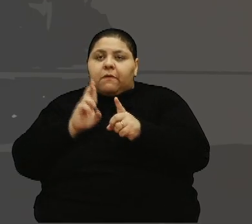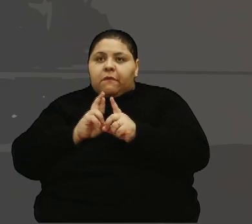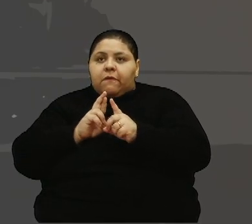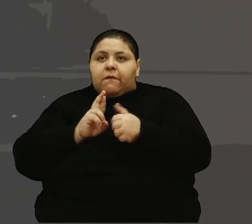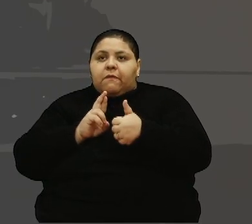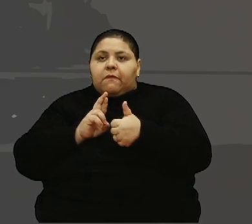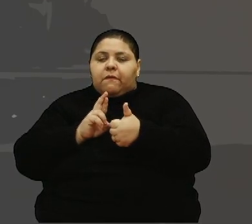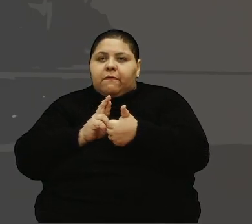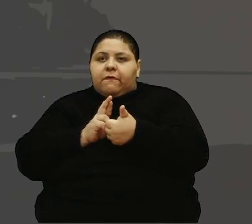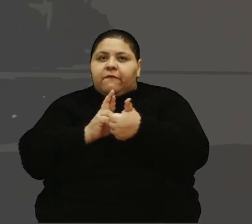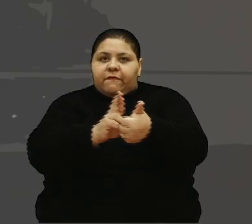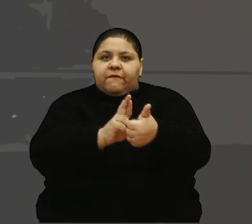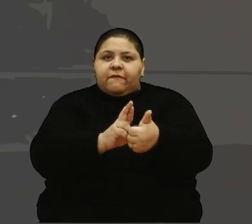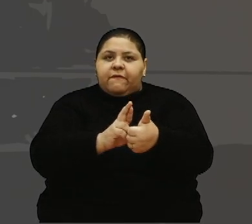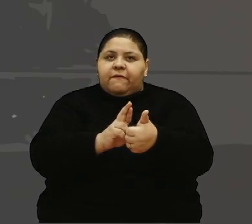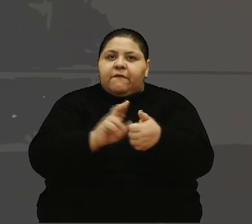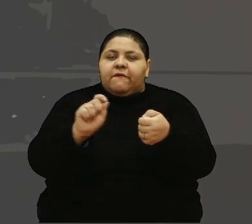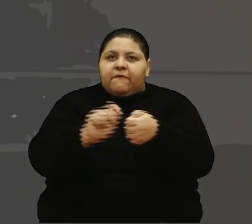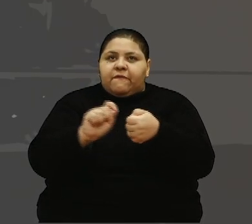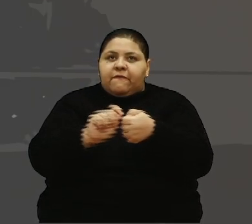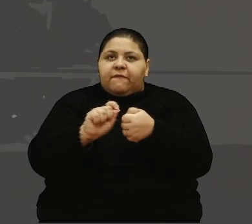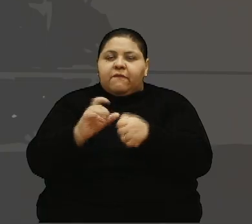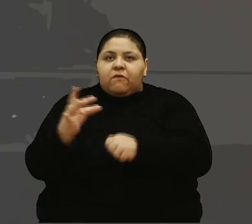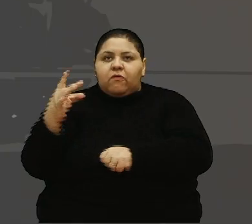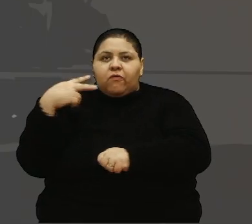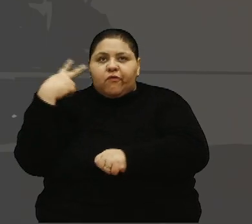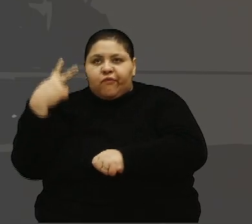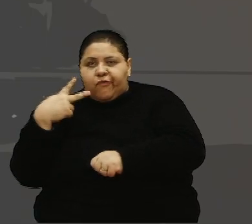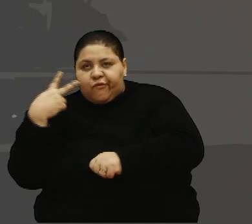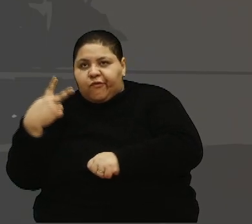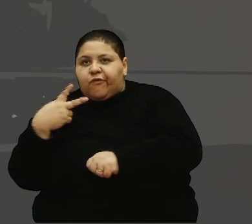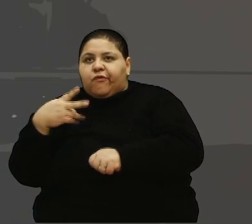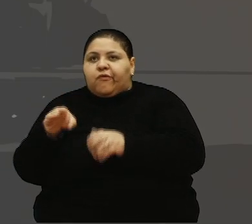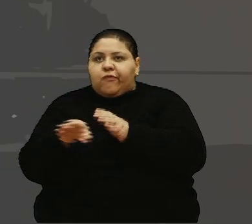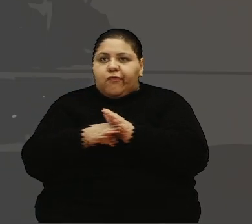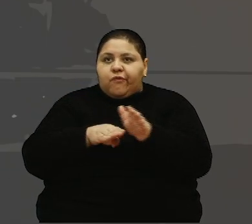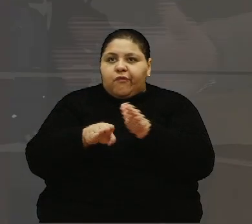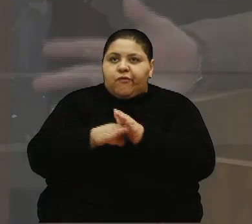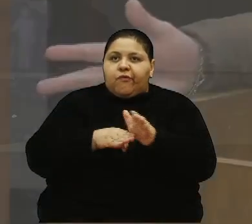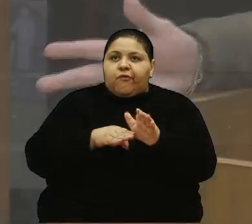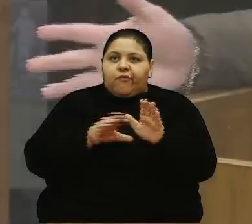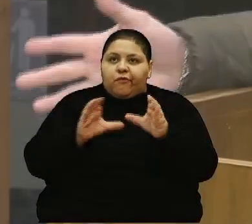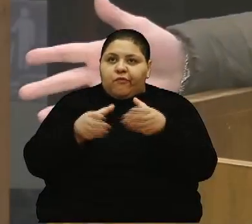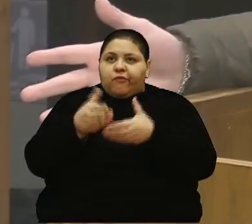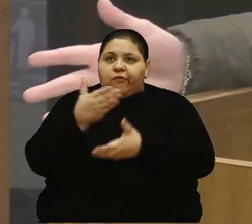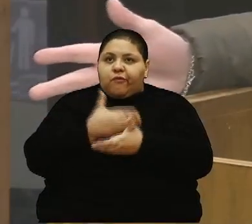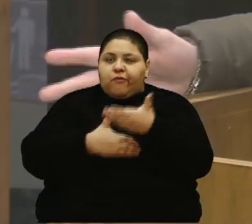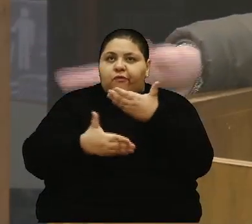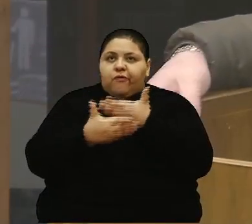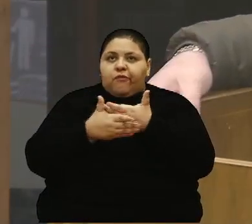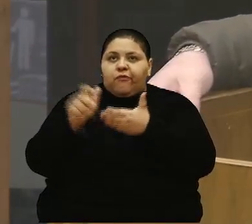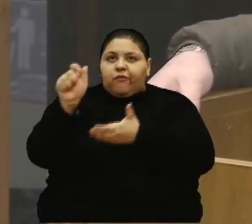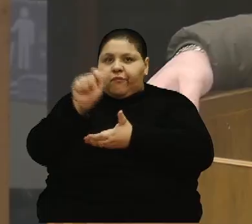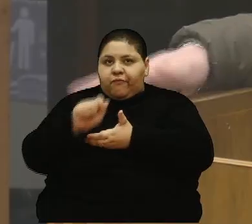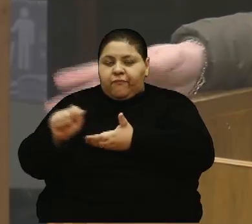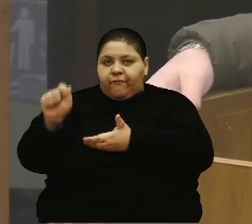presentes no evento, os vereadores também, convidamos o conselho, as coordenadorias, todas as